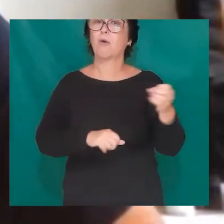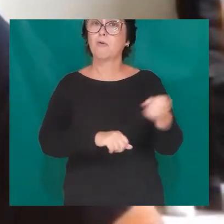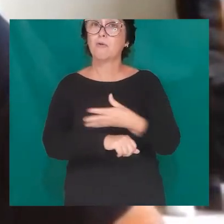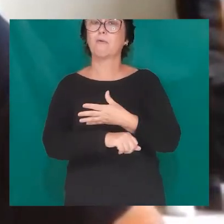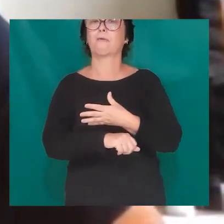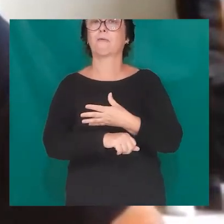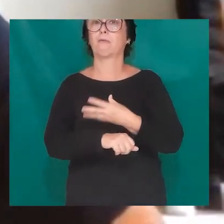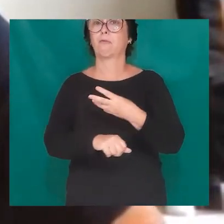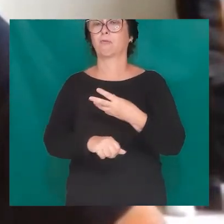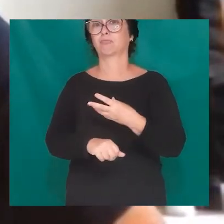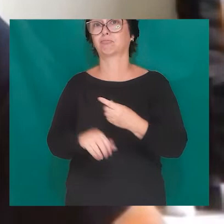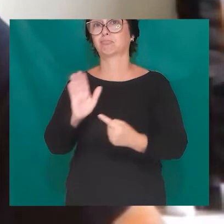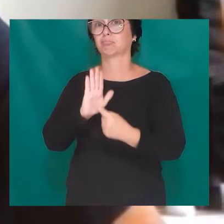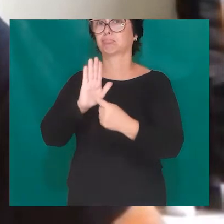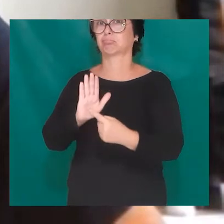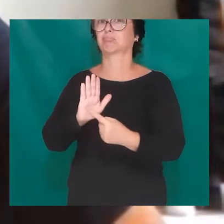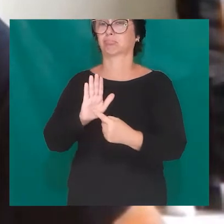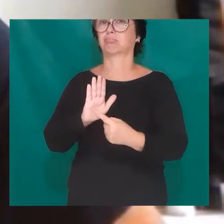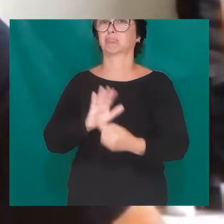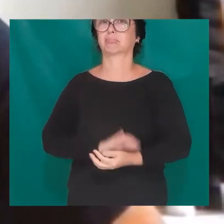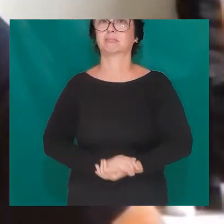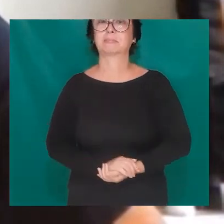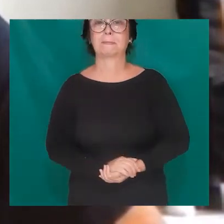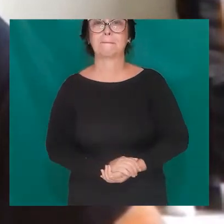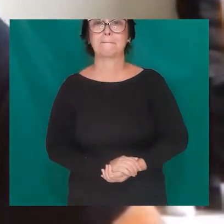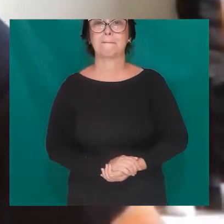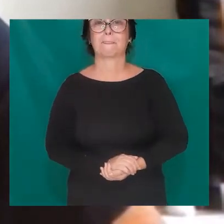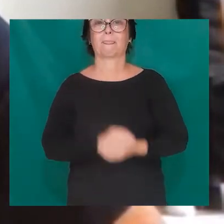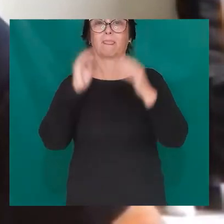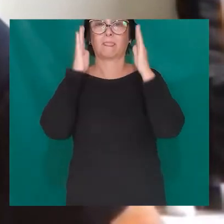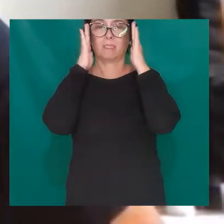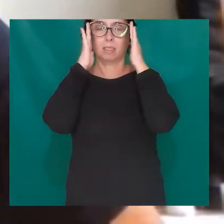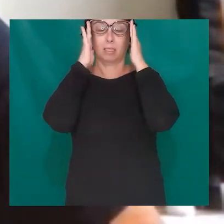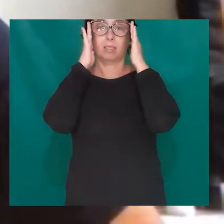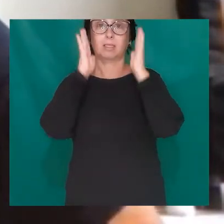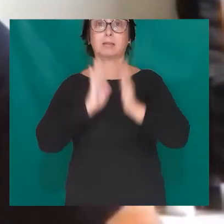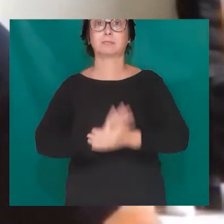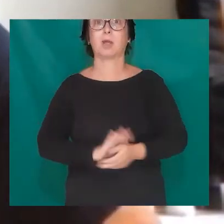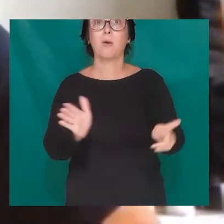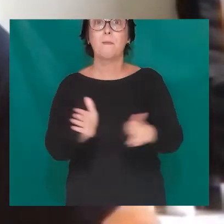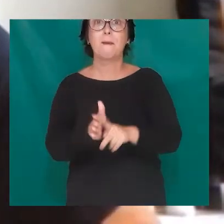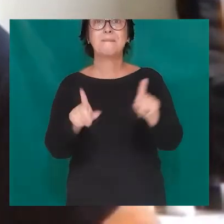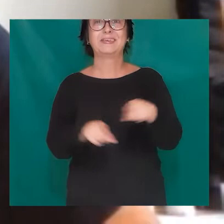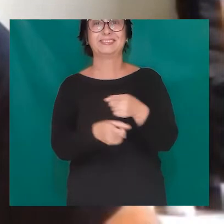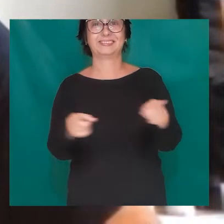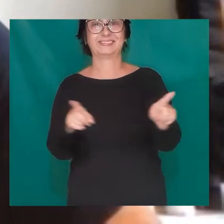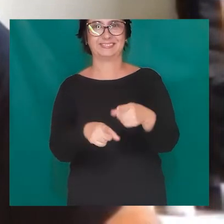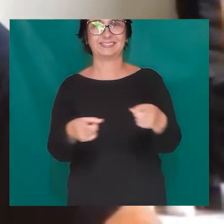super importante isso, inclusive, que o Borghetti também mencionou aqui, que é o papel da música, né? Assim,